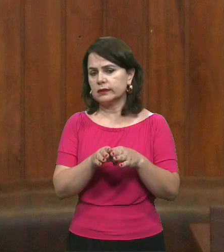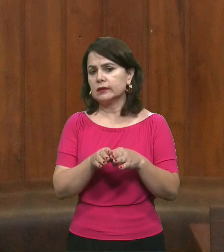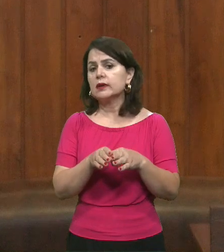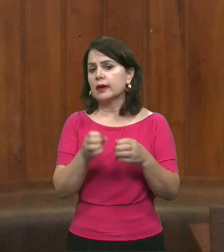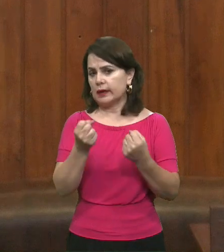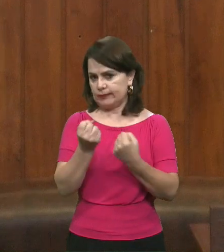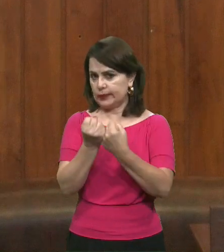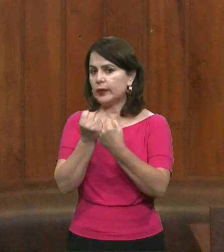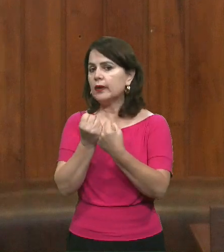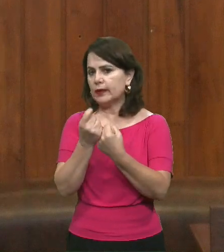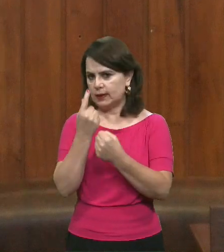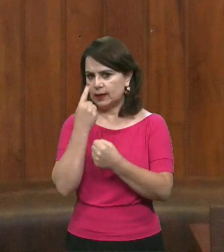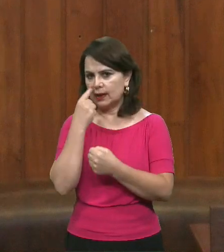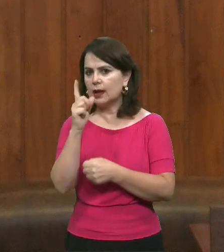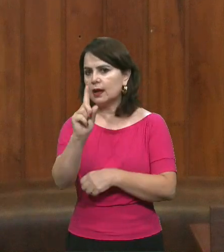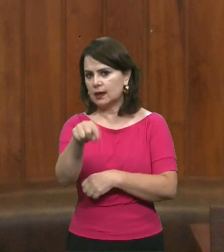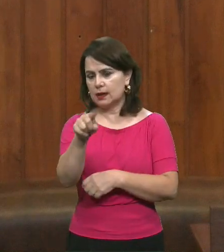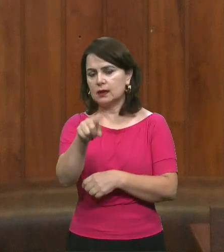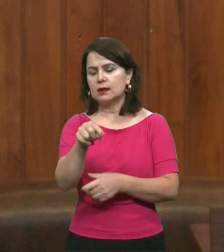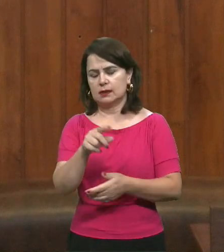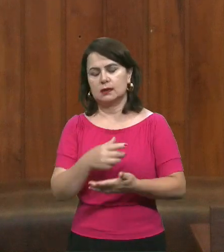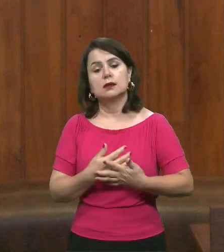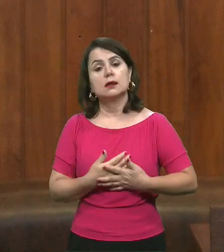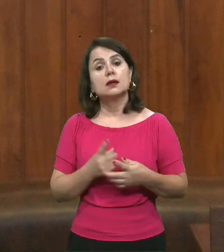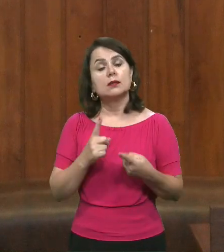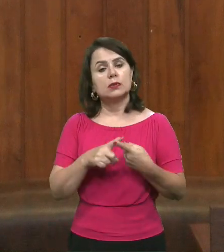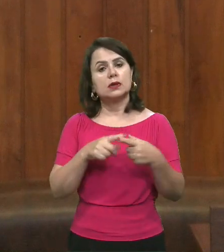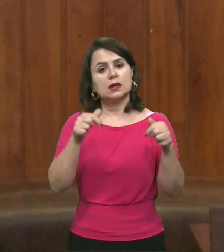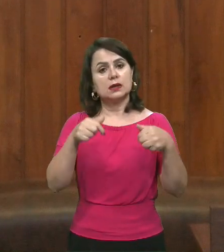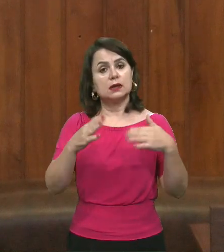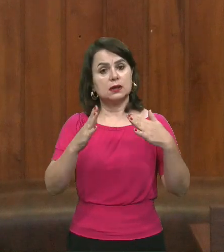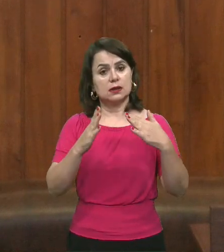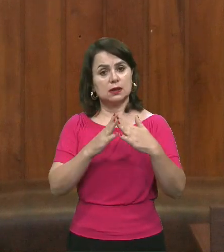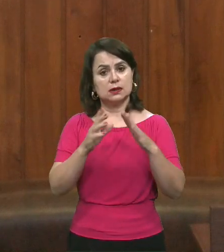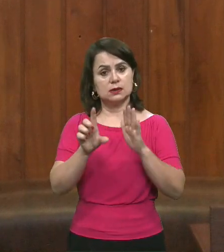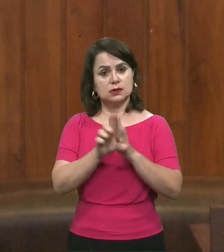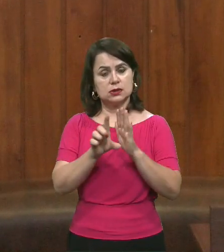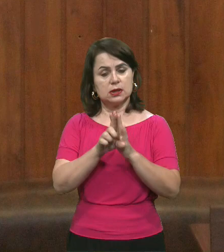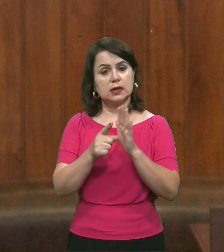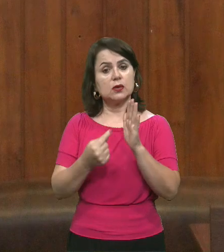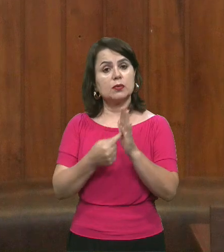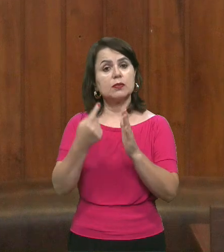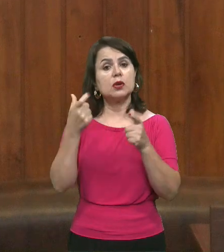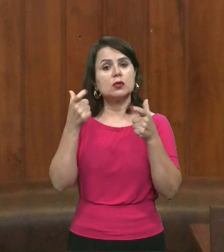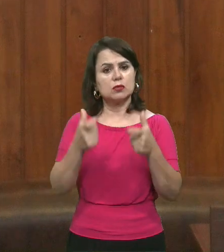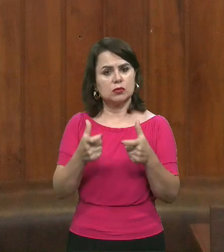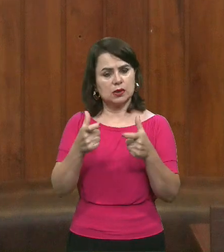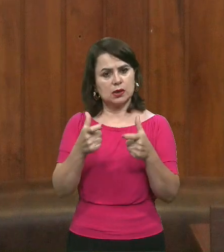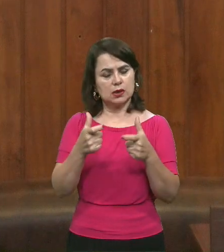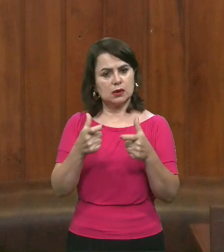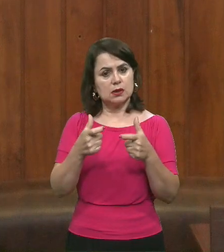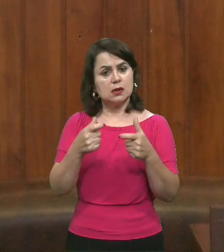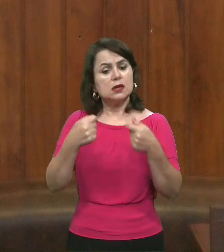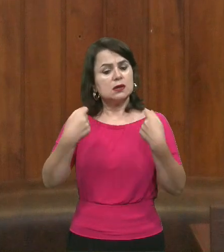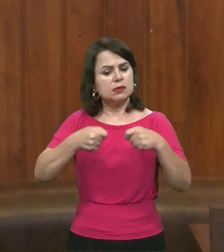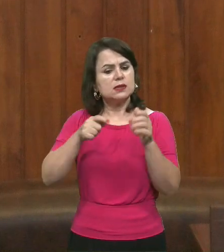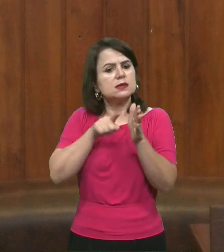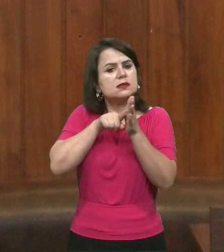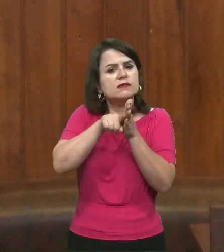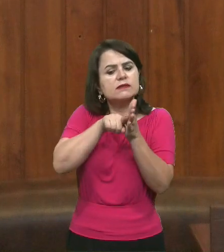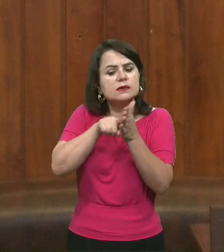cúmplice, porque esta casa aqui é a primeira ferramenta de fiscalização do executivo lá na